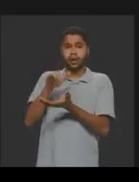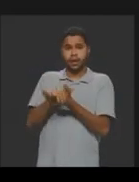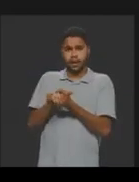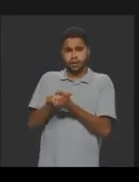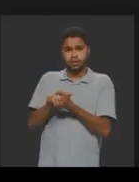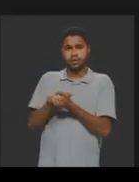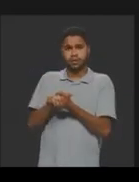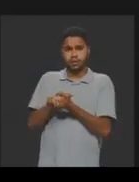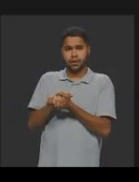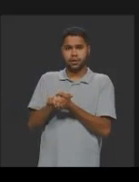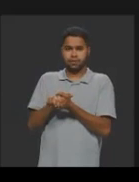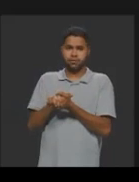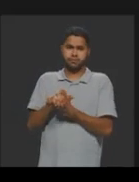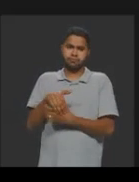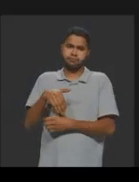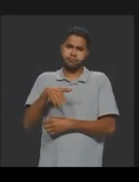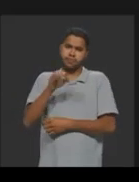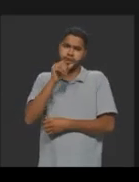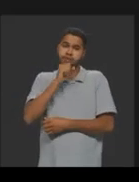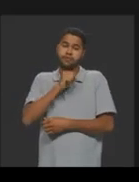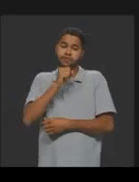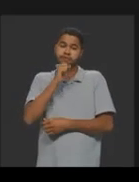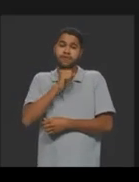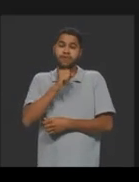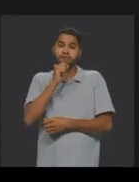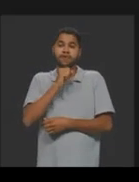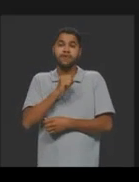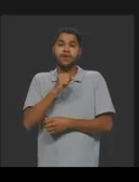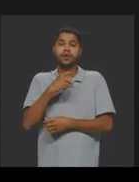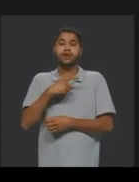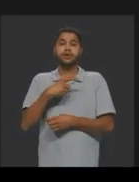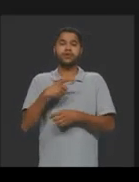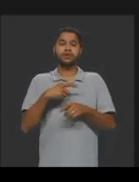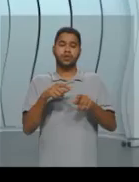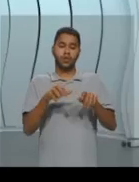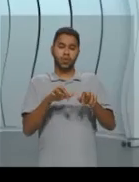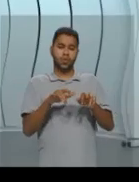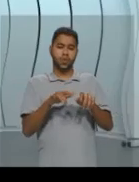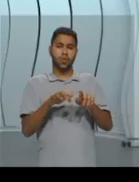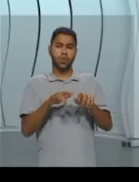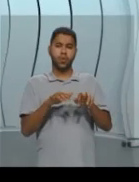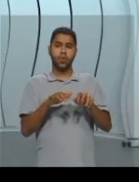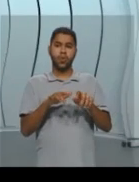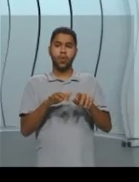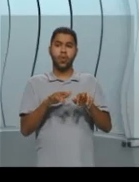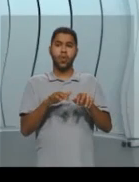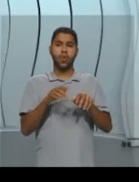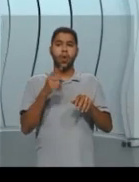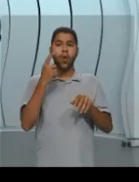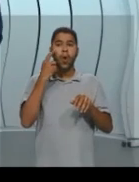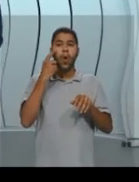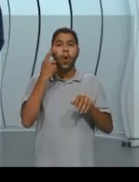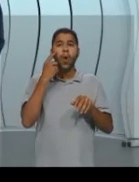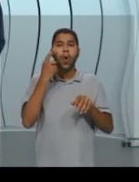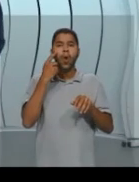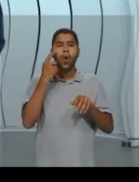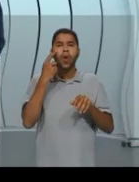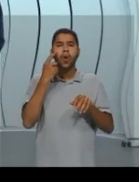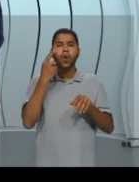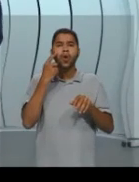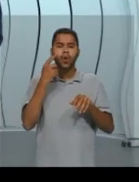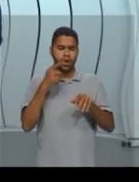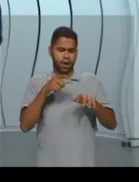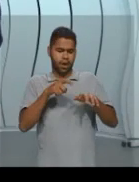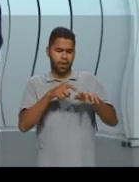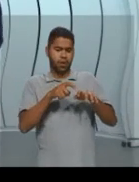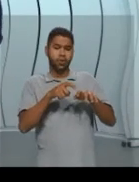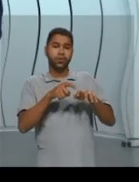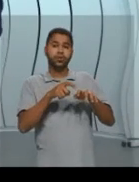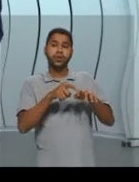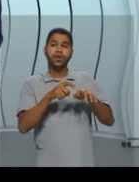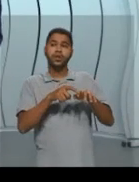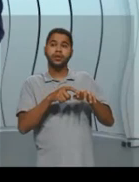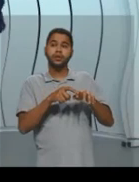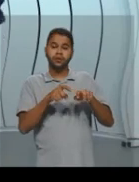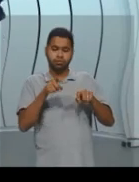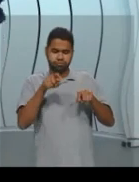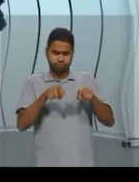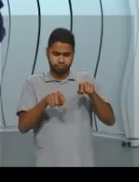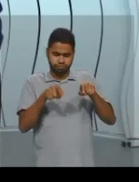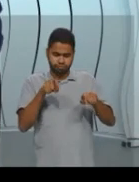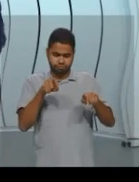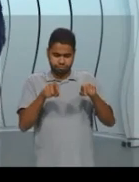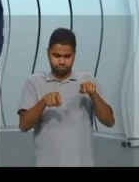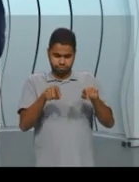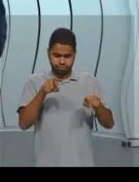de pessoas mais velhas. Eles estão no computador. Olha o dedo do senhor. Ele está usando